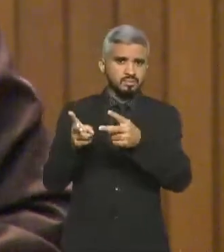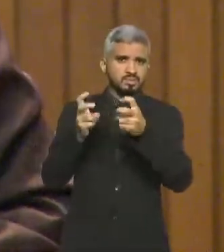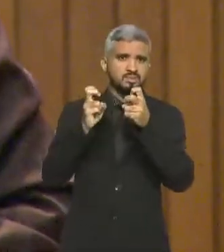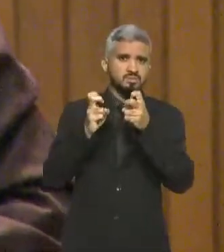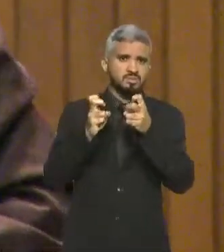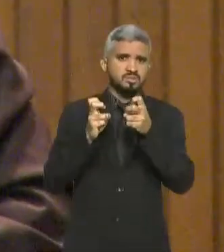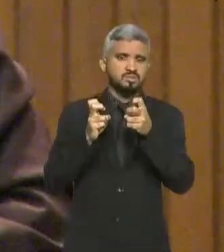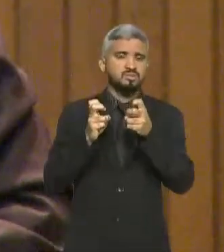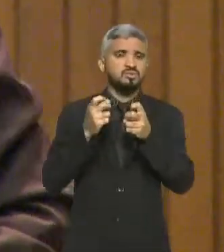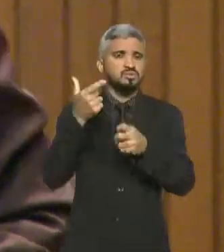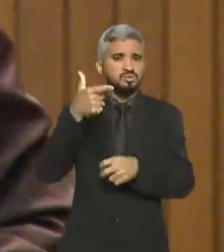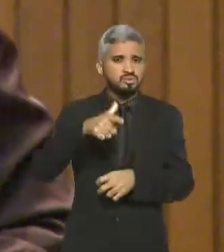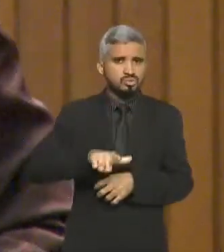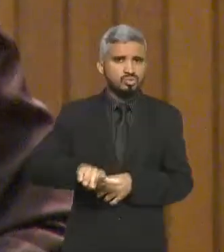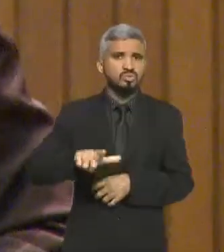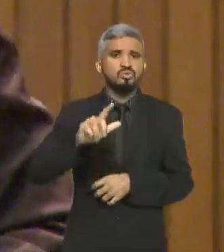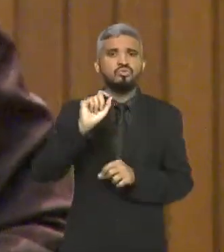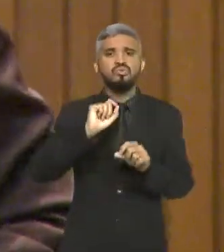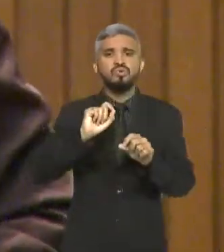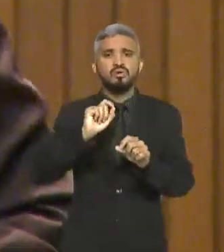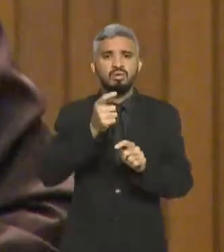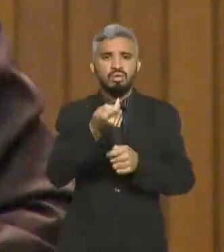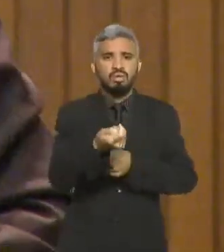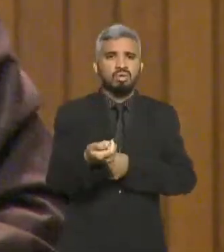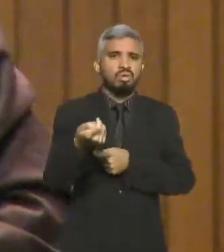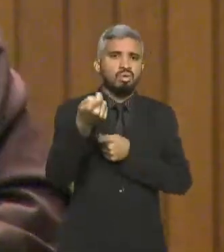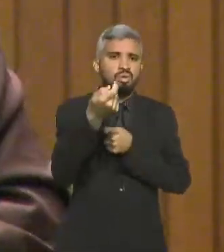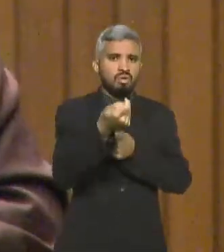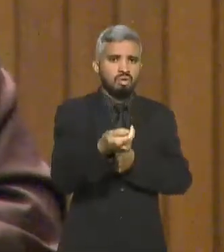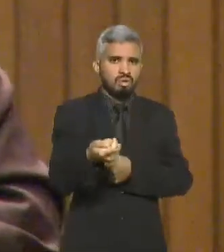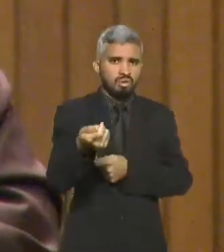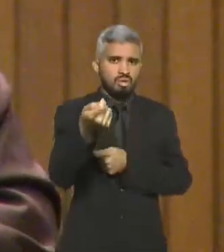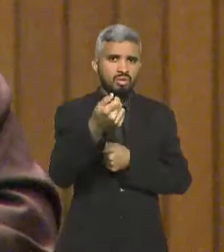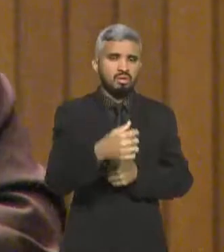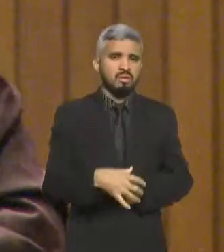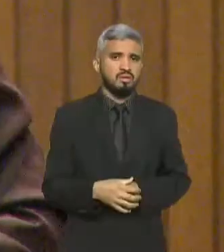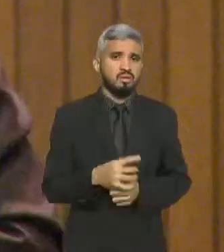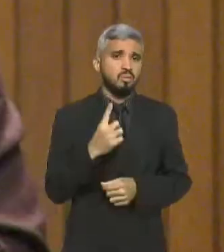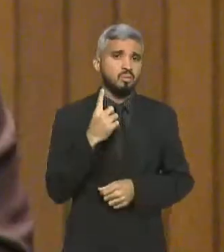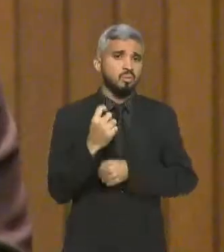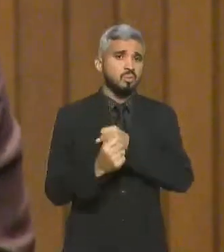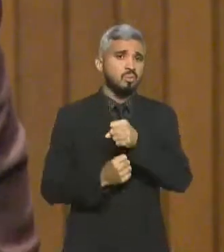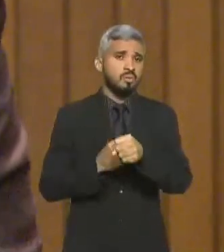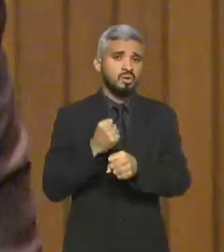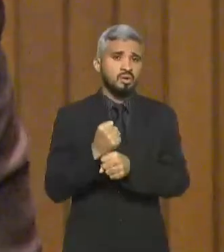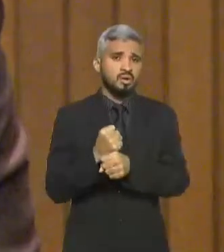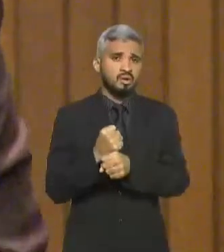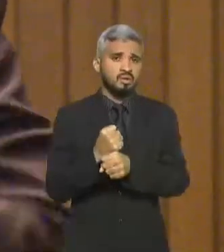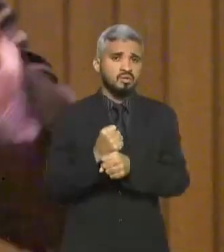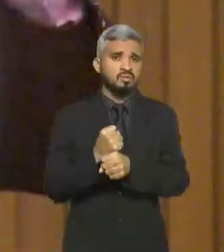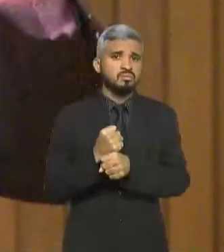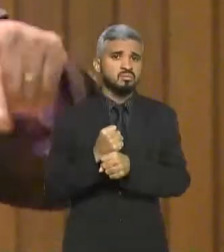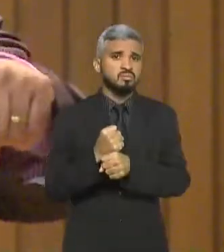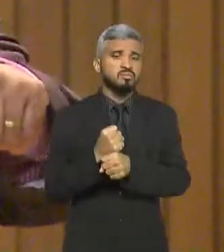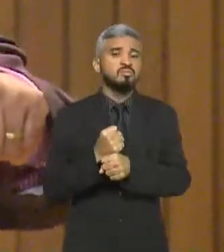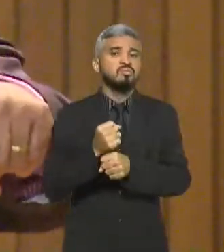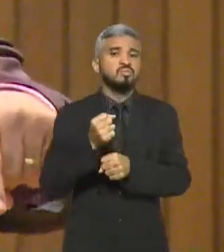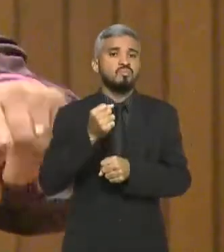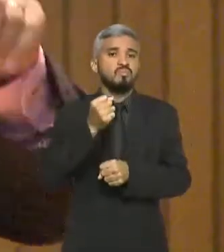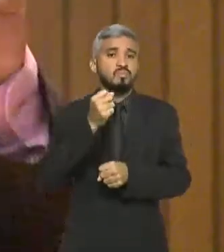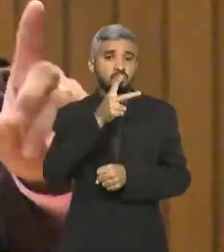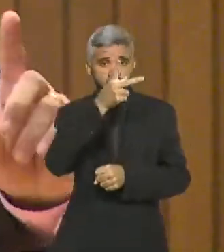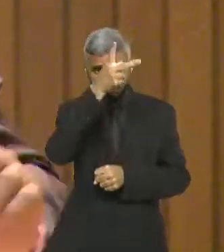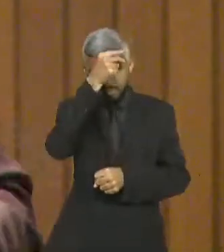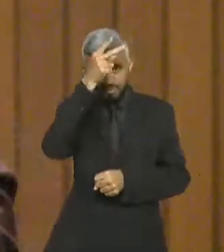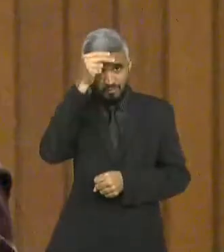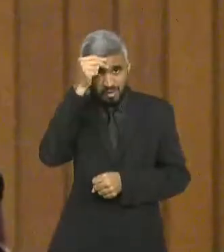no conto do vigário. E que o senhor prefeito, um ano depois de eleito, continua com as obras da